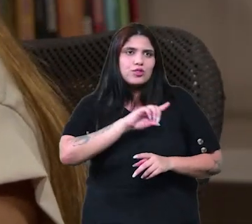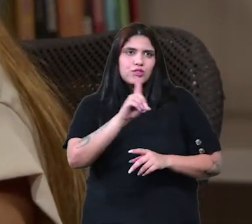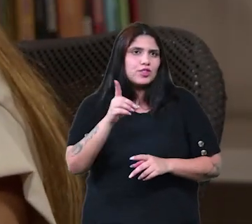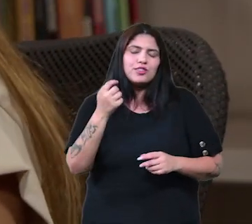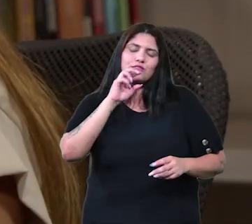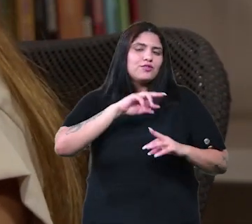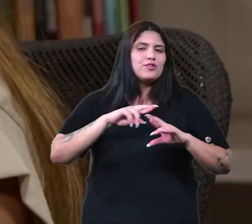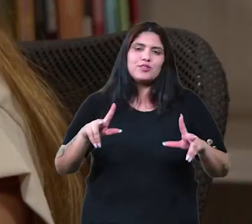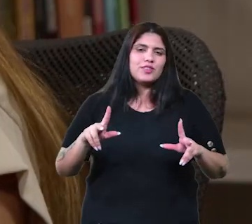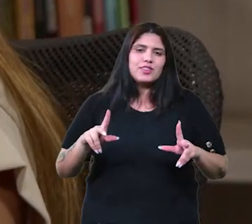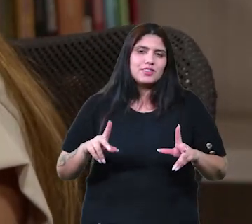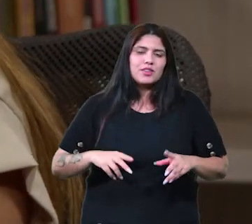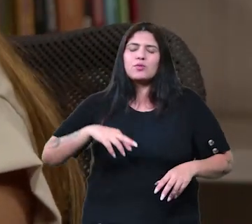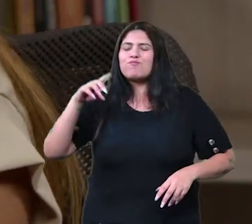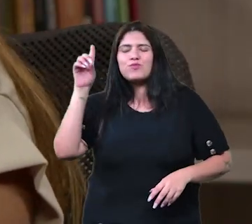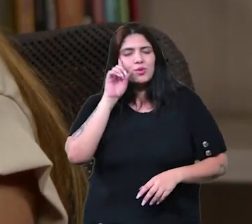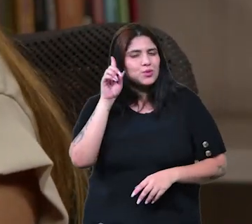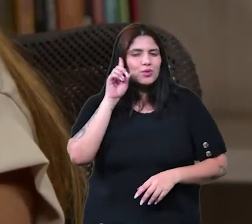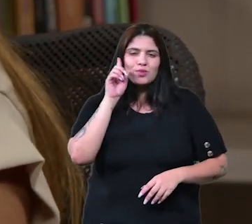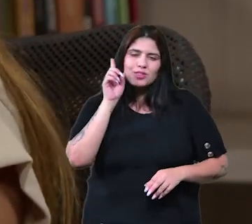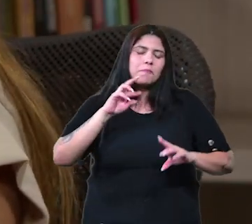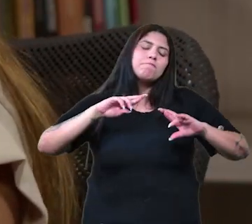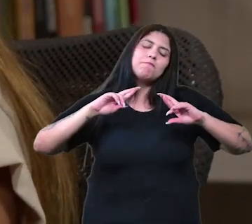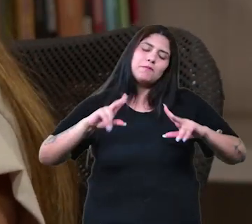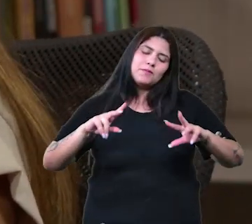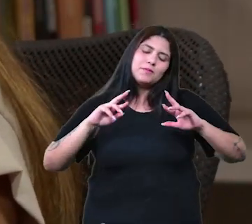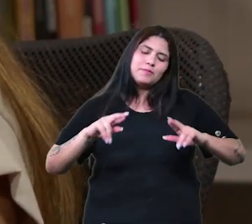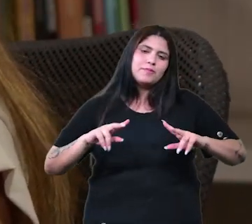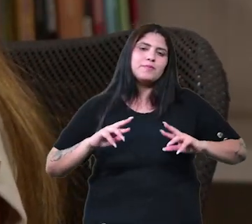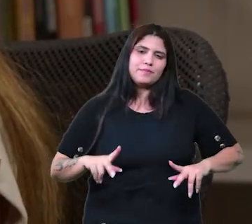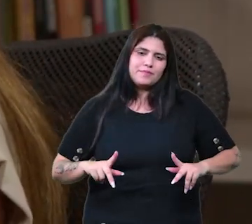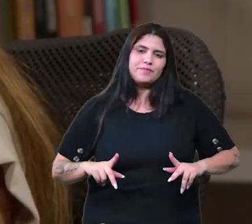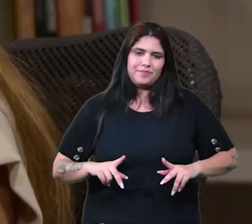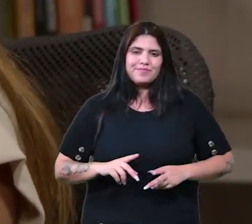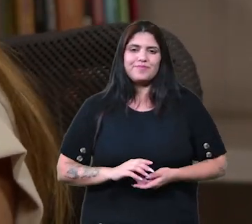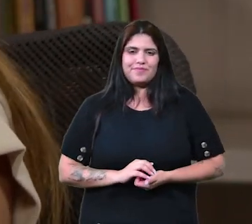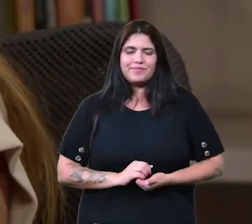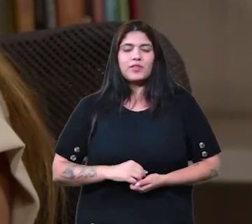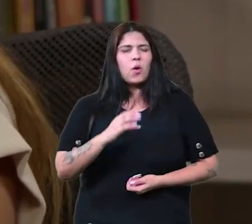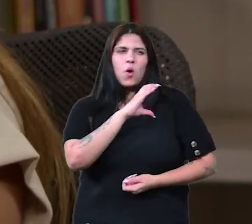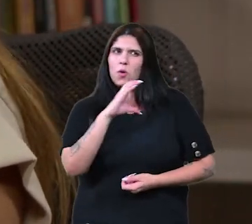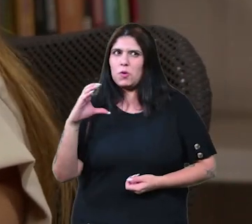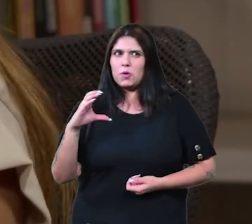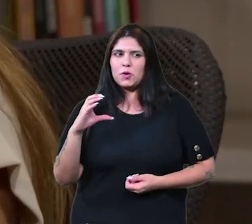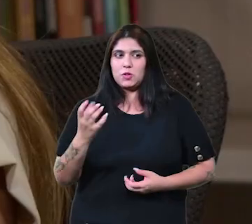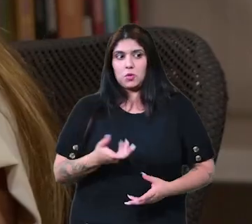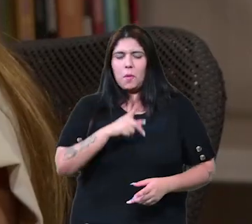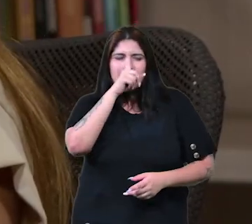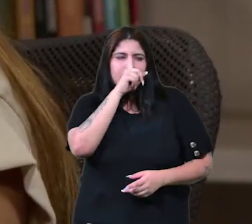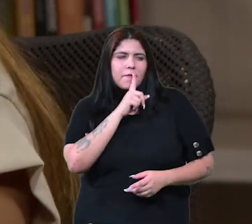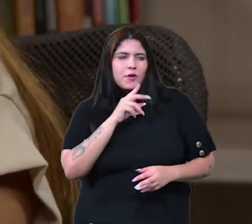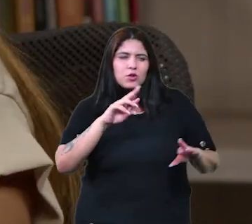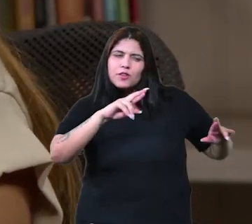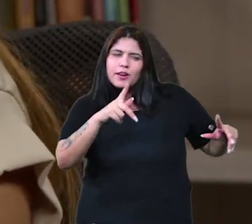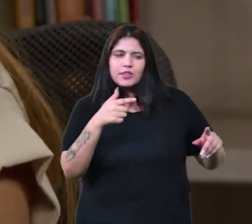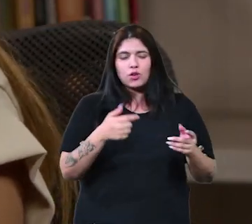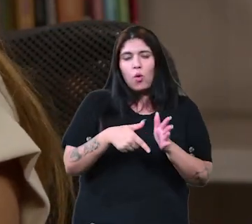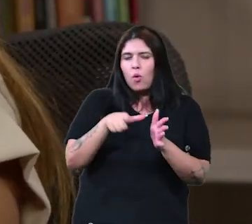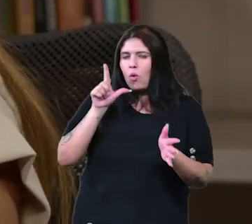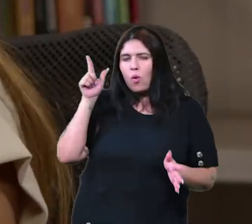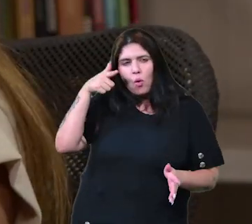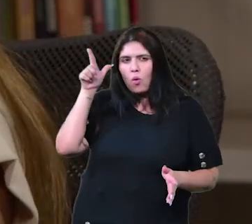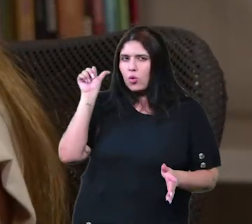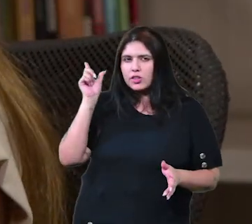igual ao outro. Todo dia tem uma coisa diferente, um hóspede de personalidade totalmente diferente do que era de ontem. E tem